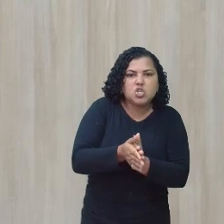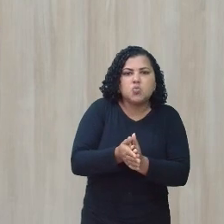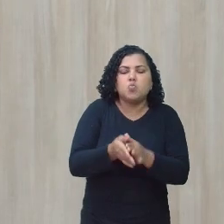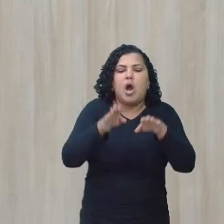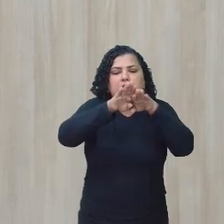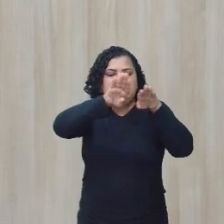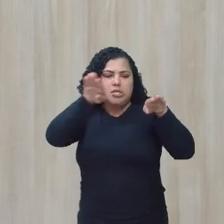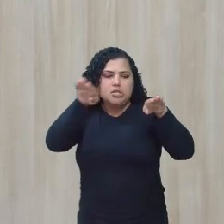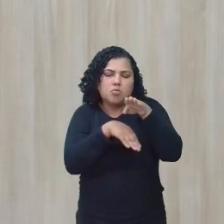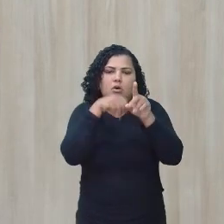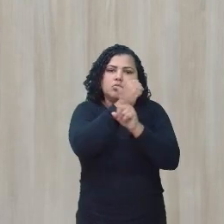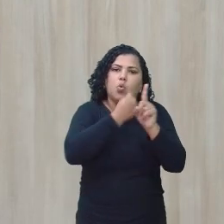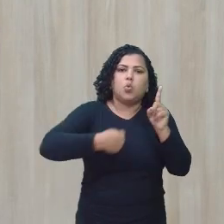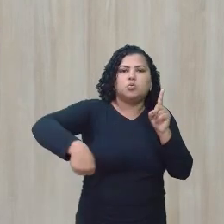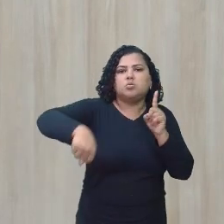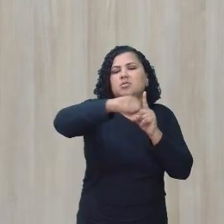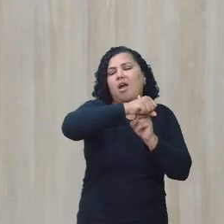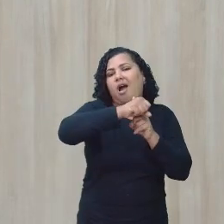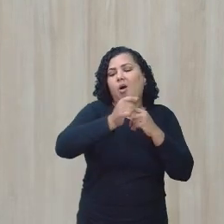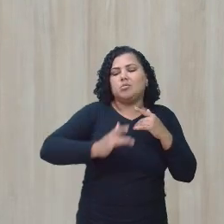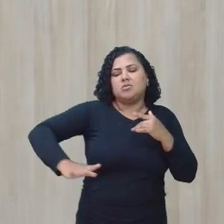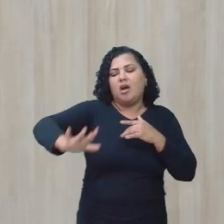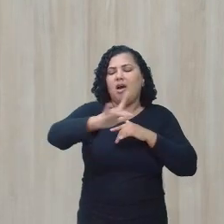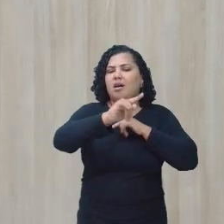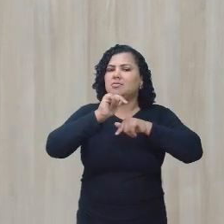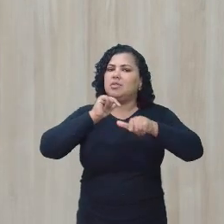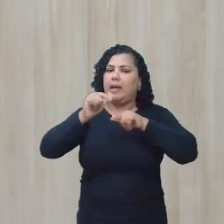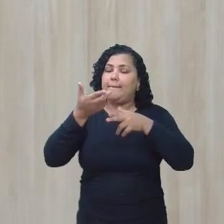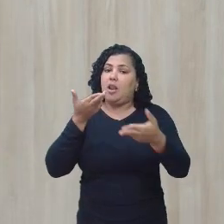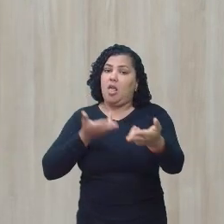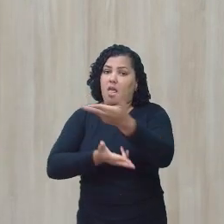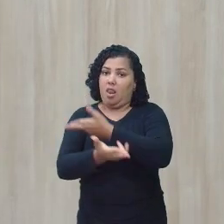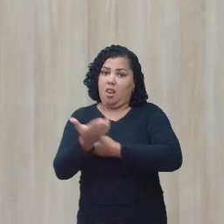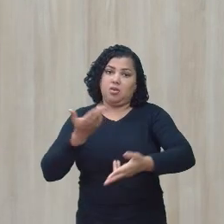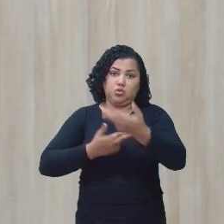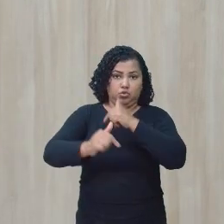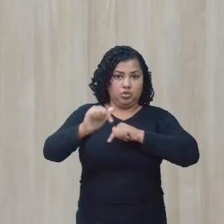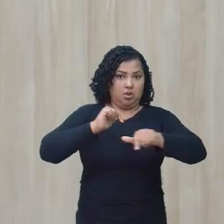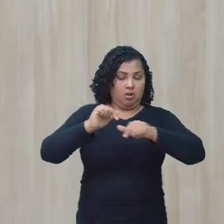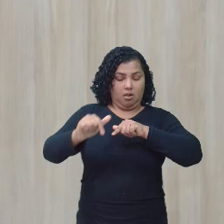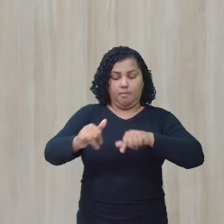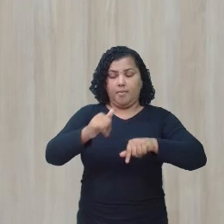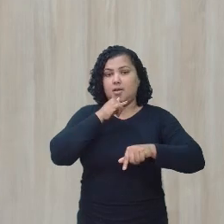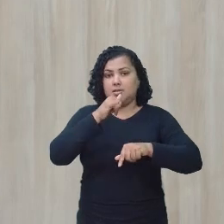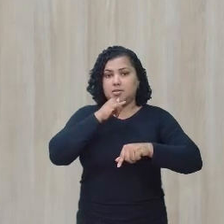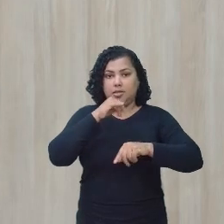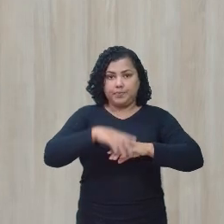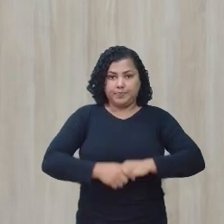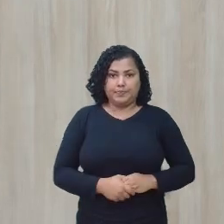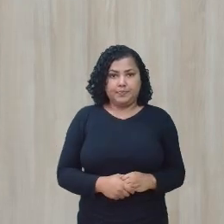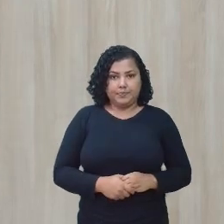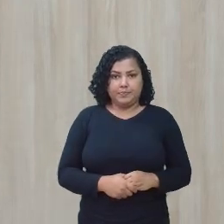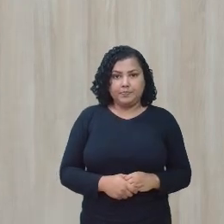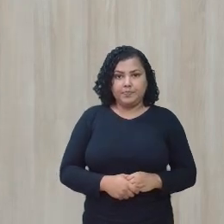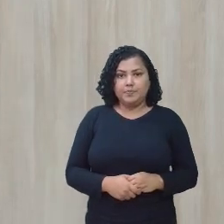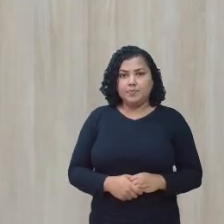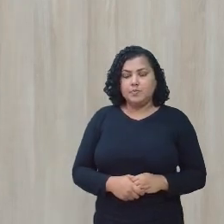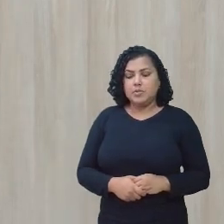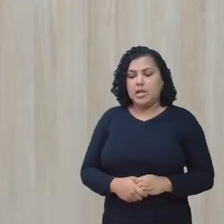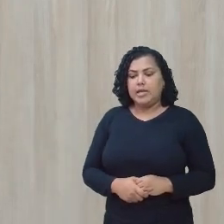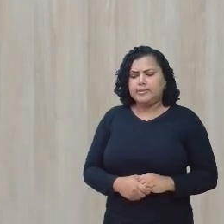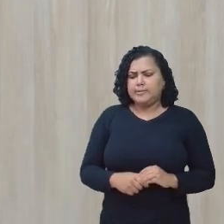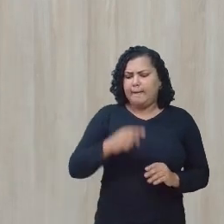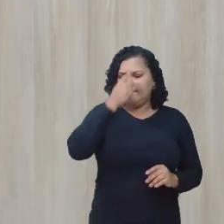na ocupação do mundo do trabalho, nas relações de trabalho, né? Então, como se lida com o trabalhador,